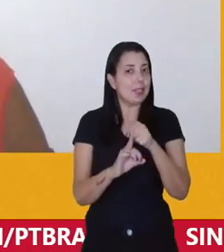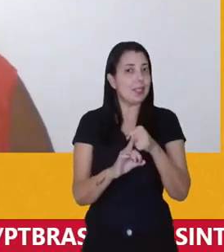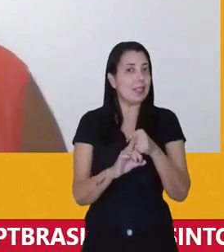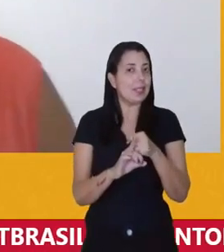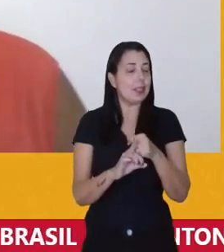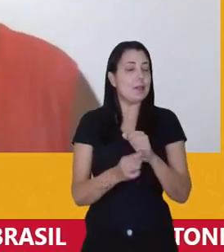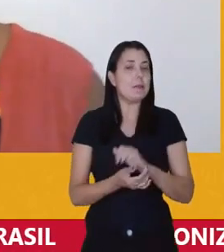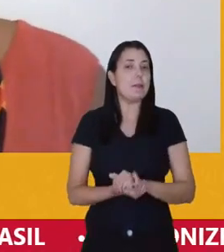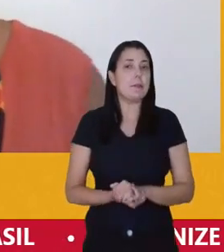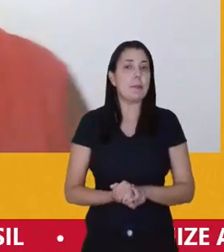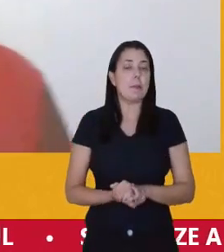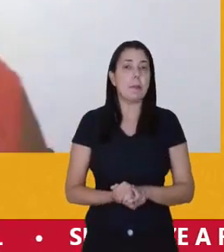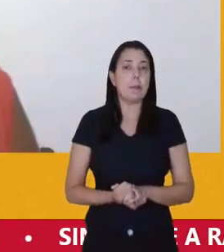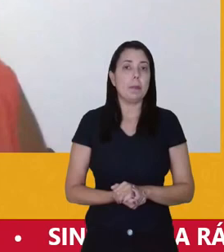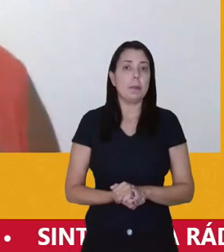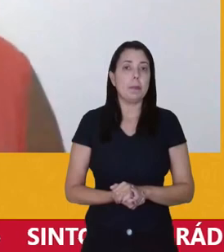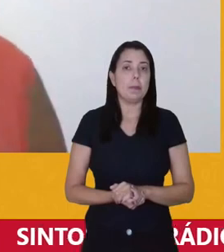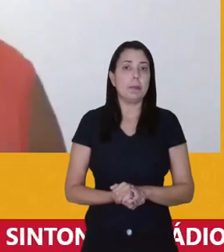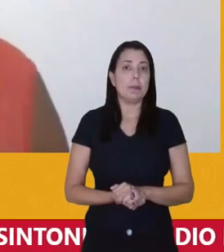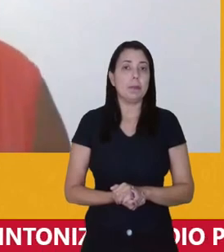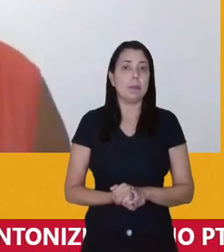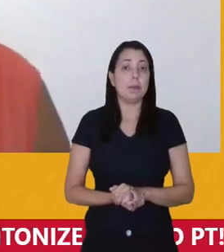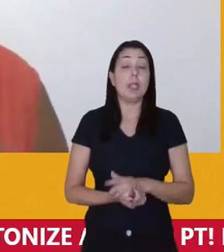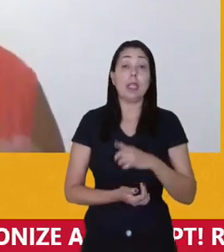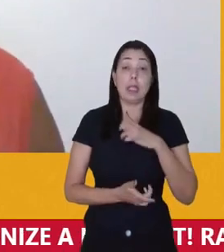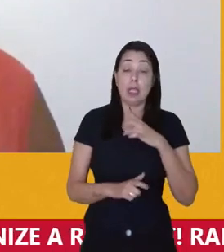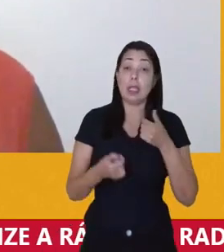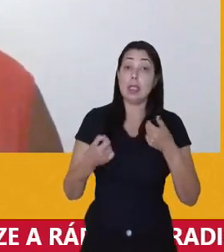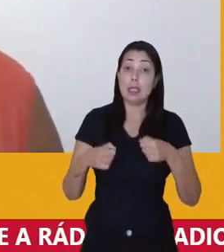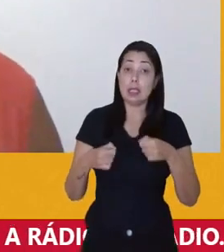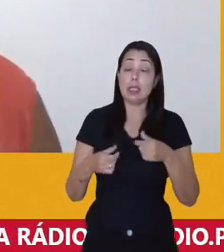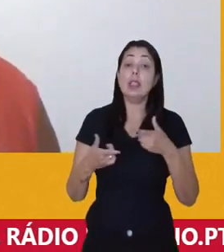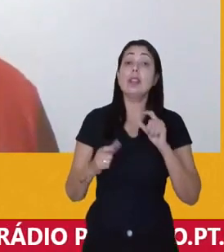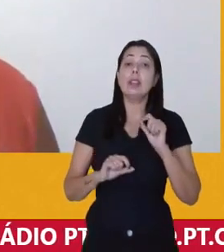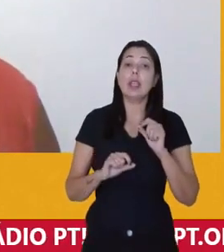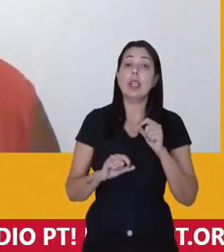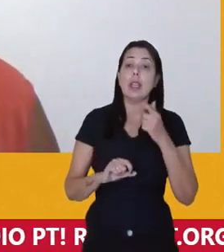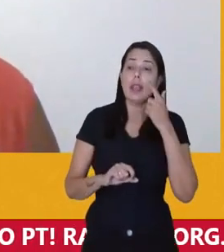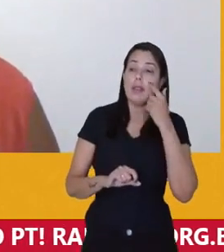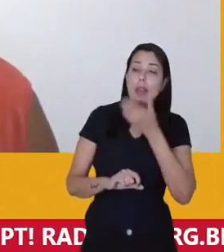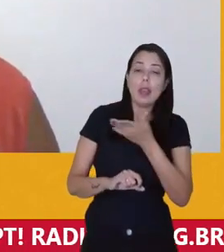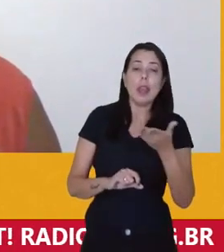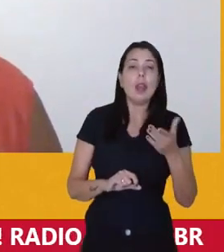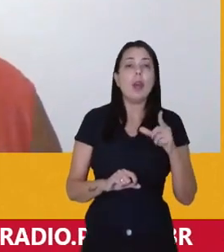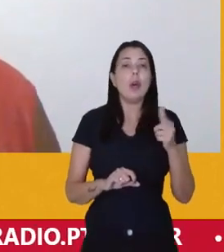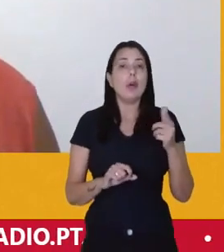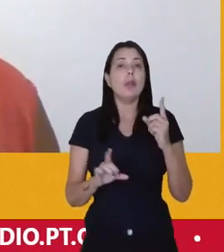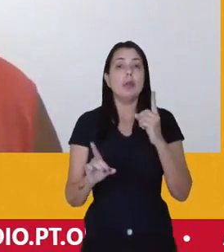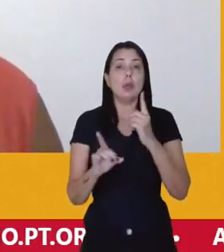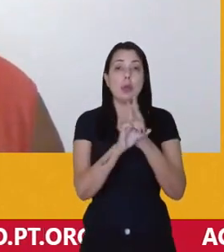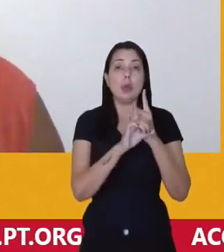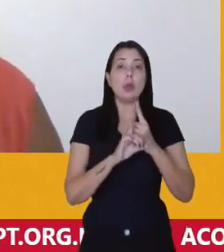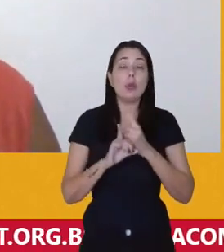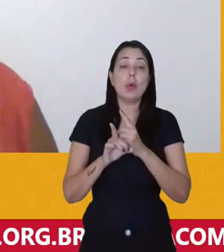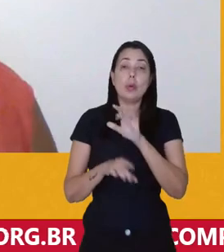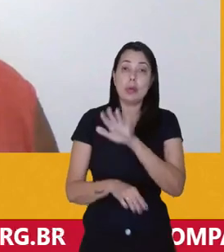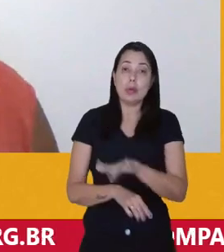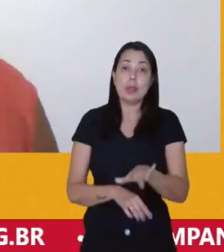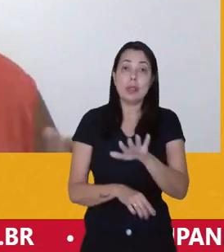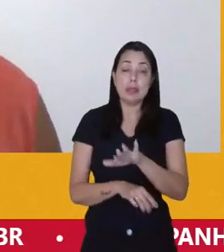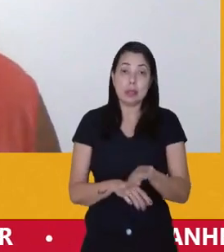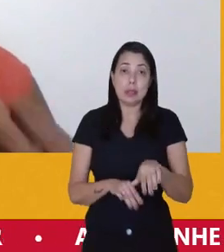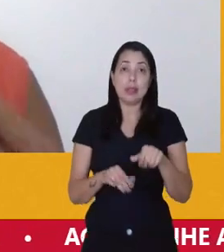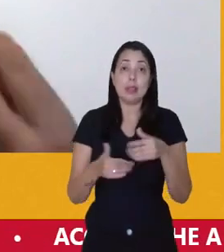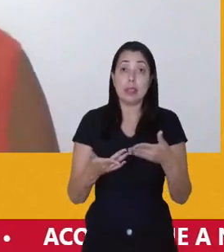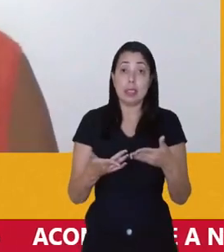bem diria Deleuze, há necessidade de um devir outro, né, que é um encontro entre as crianças, é um